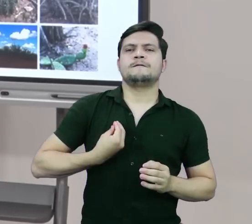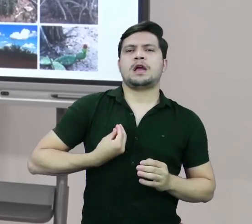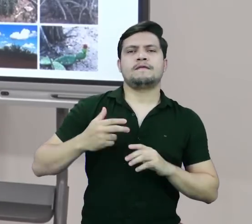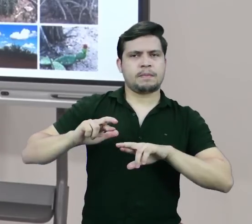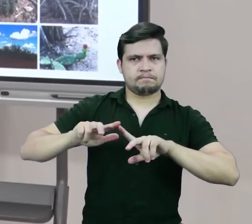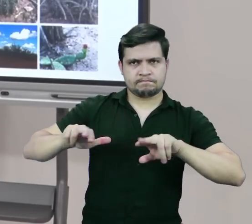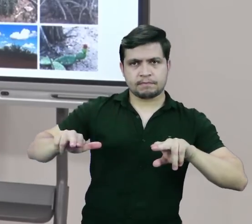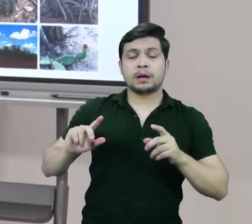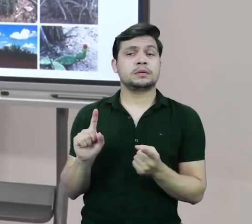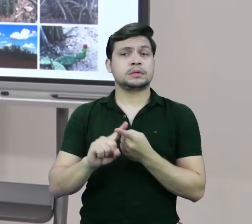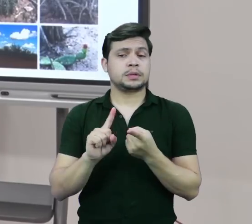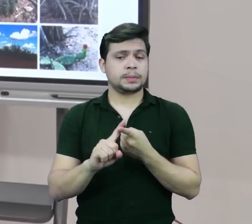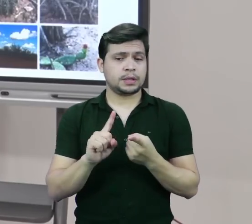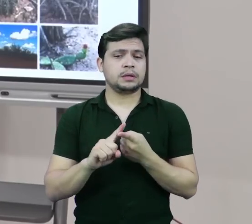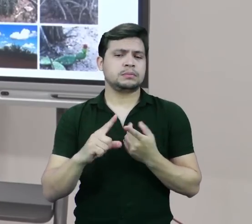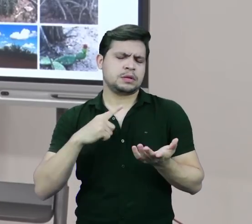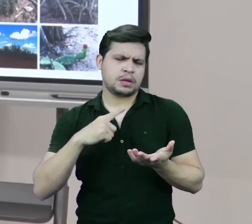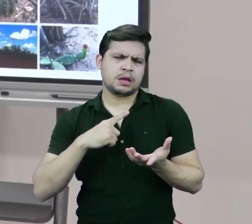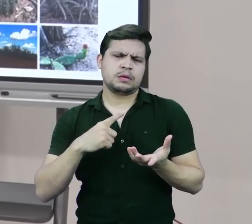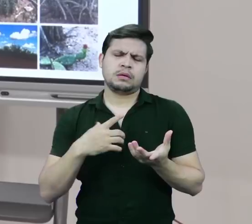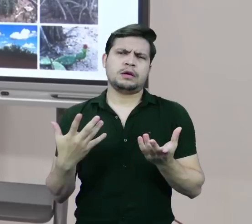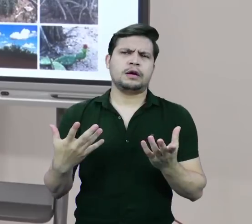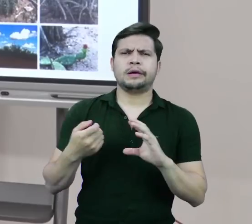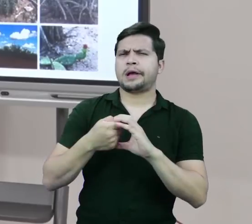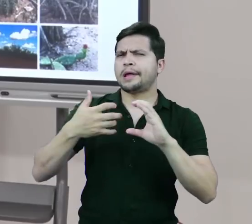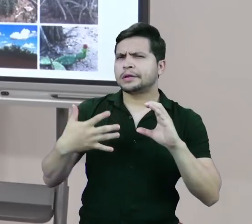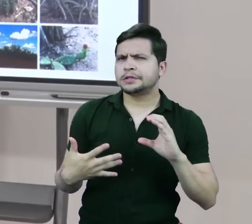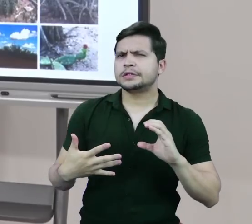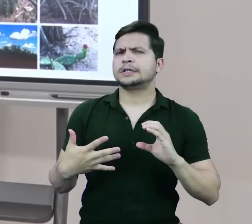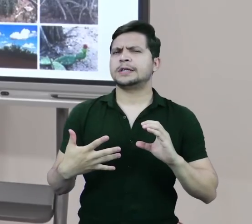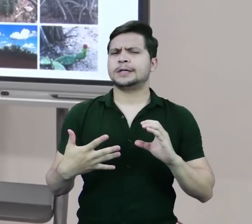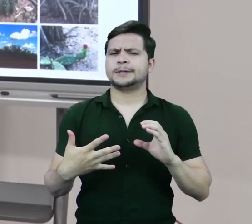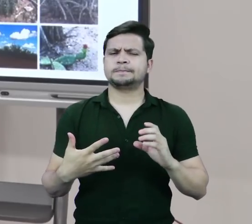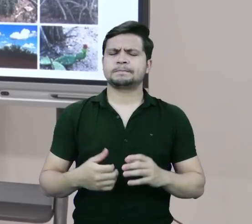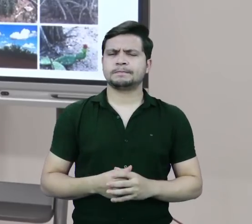dos seres vivos, né, como também uma característica